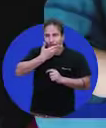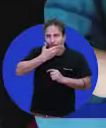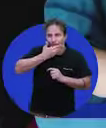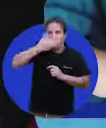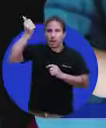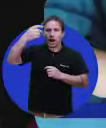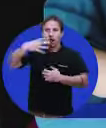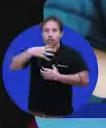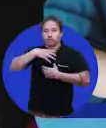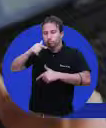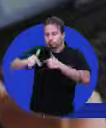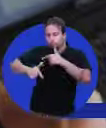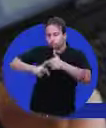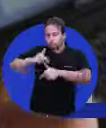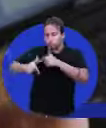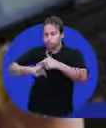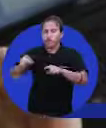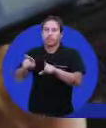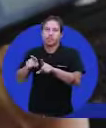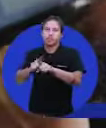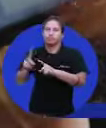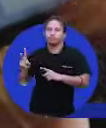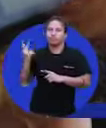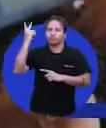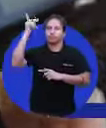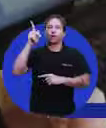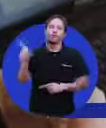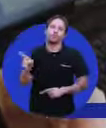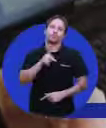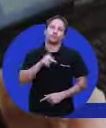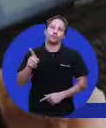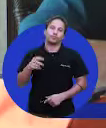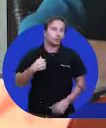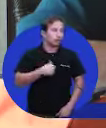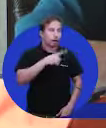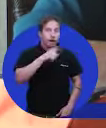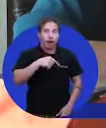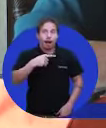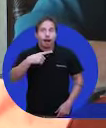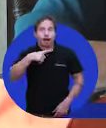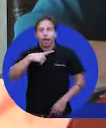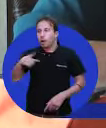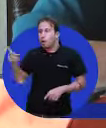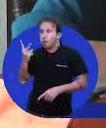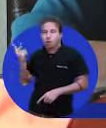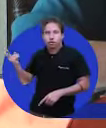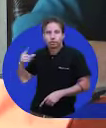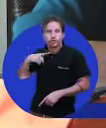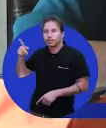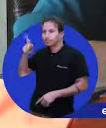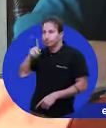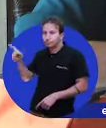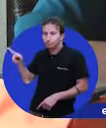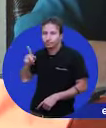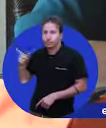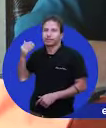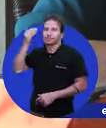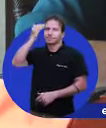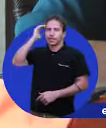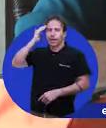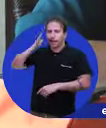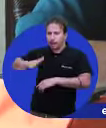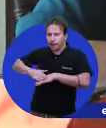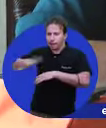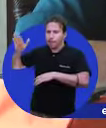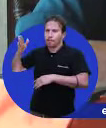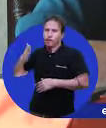que melhore as condições de trabalho e valorize os professores. Bem, Ibra, sendo professores, eles vão